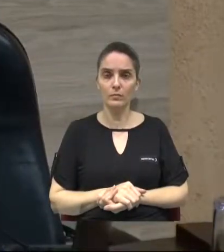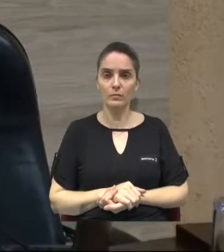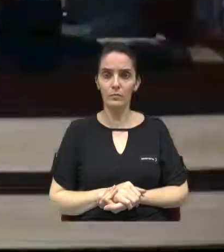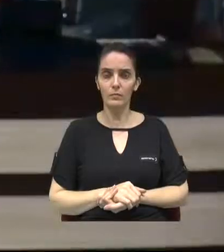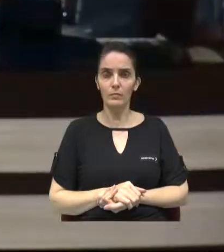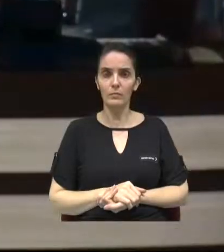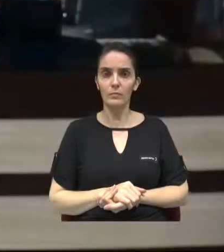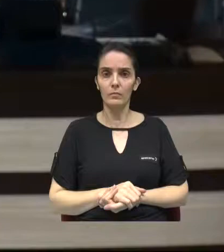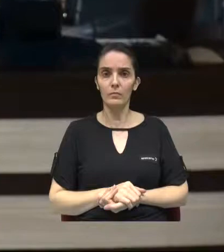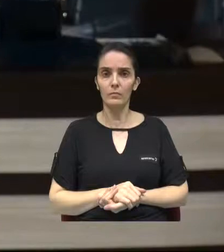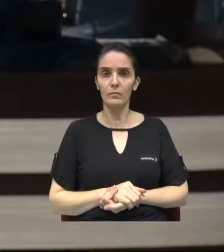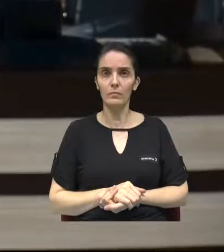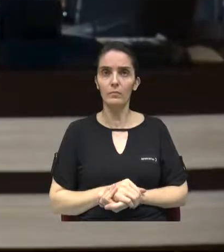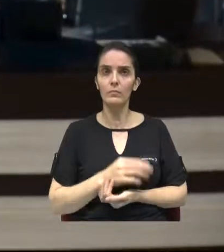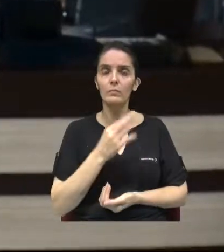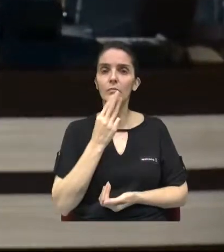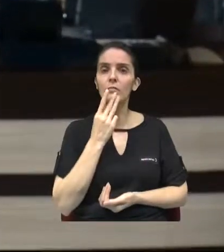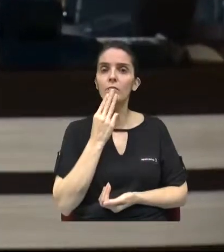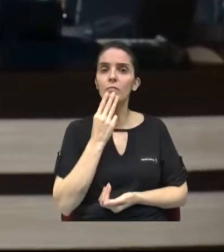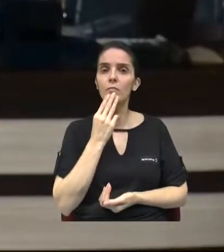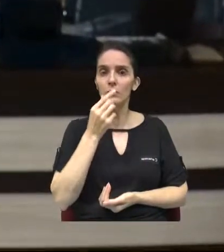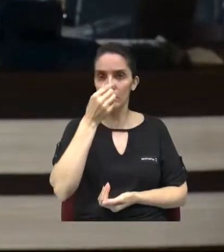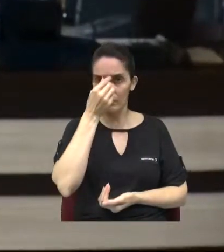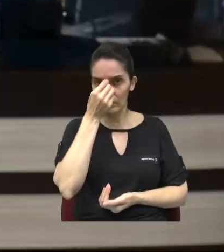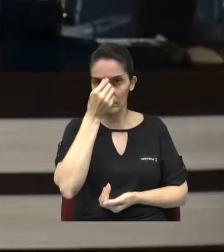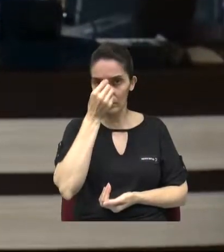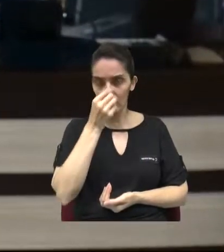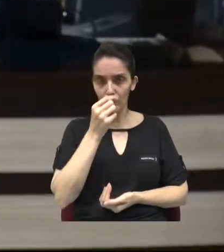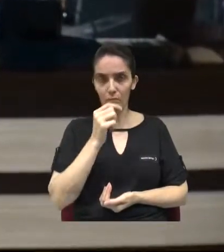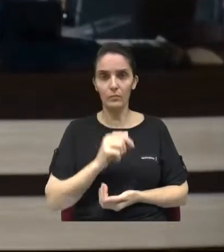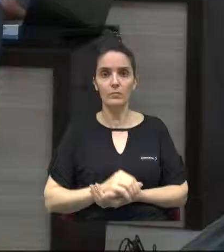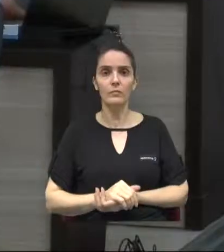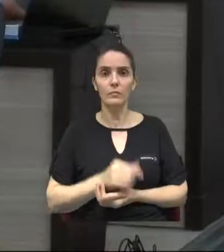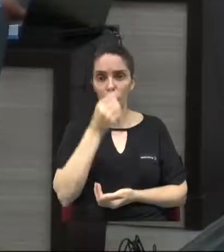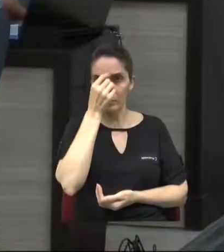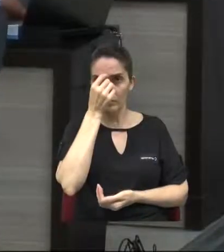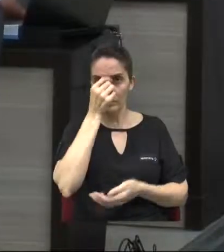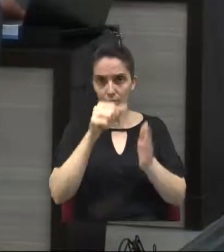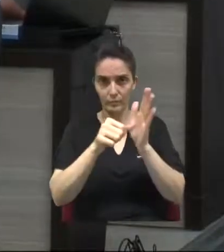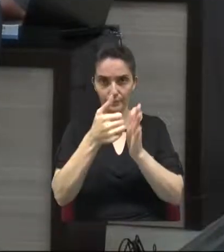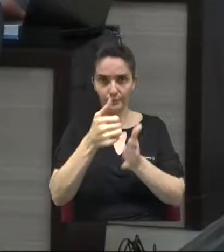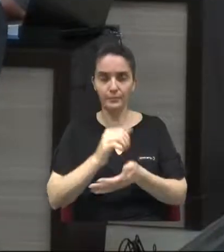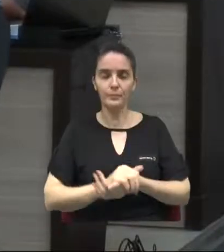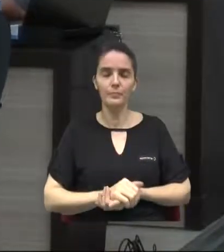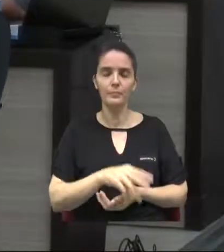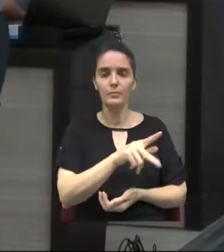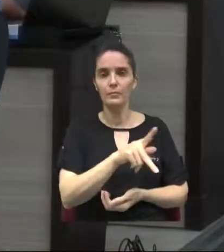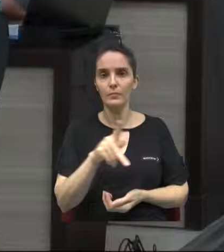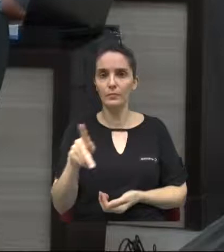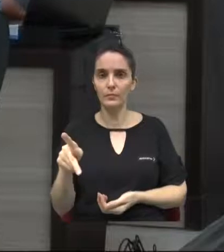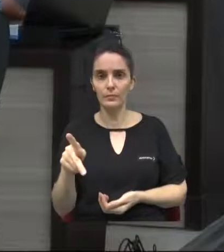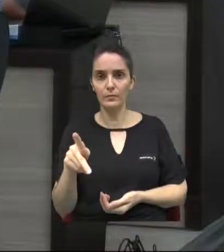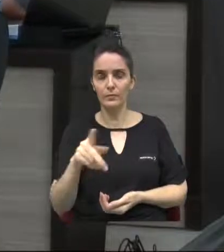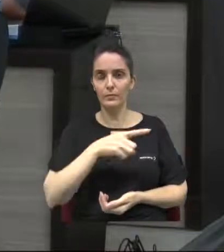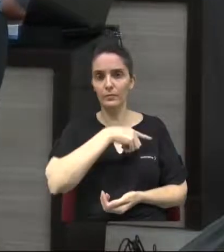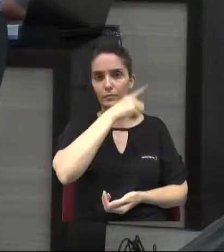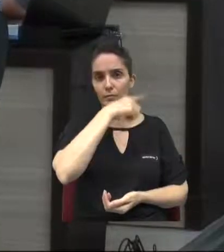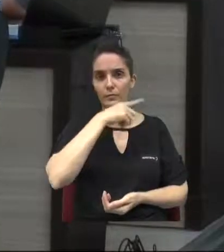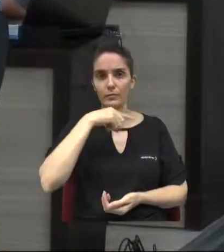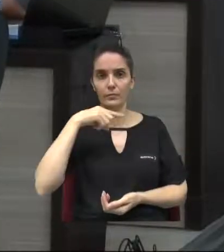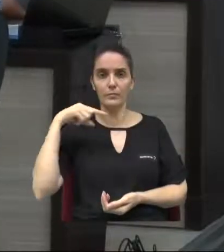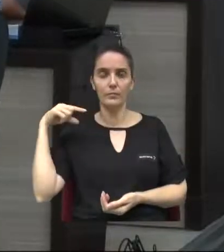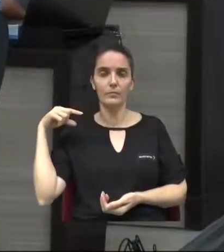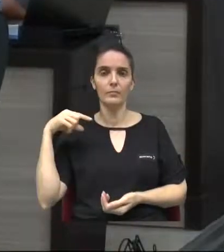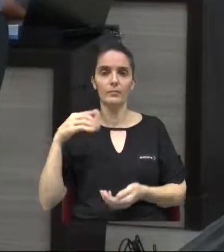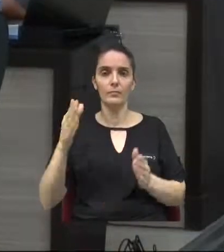Eu gostaria. Com a palavra o vereador Jorge, depois o vereador Vaguinho. Senhora presidenta, doutora Mara, que dirige a